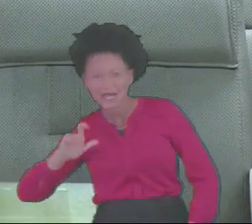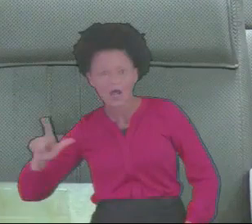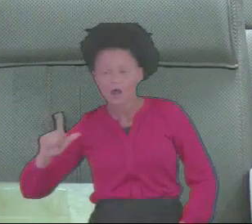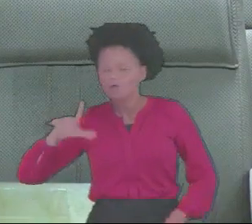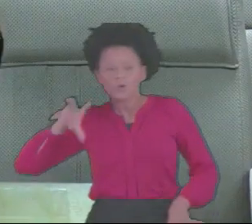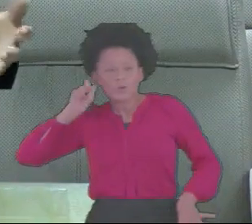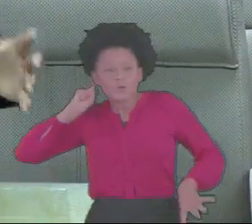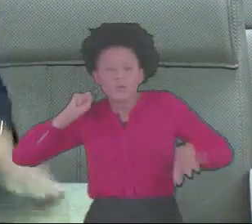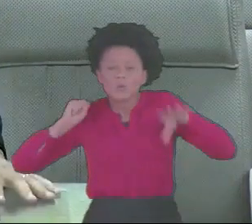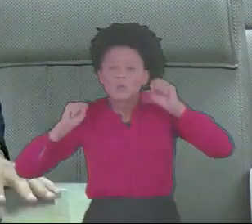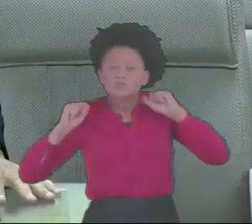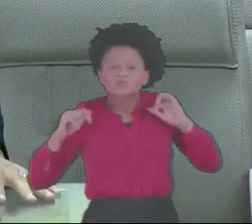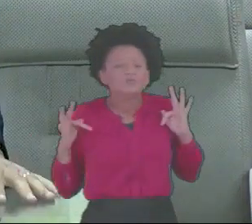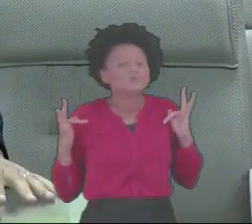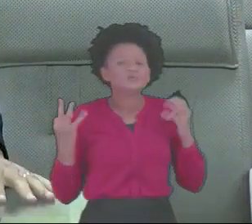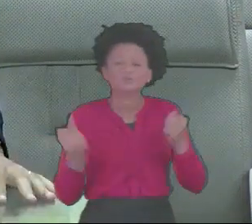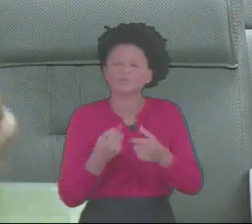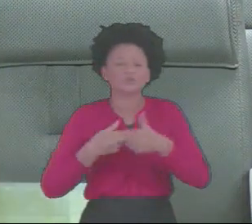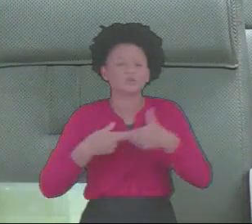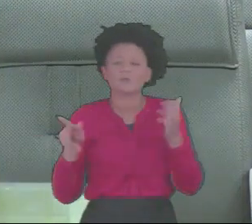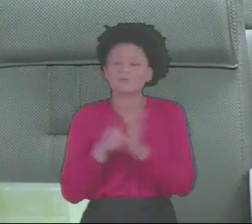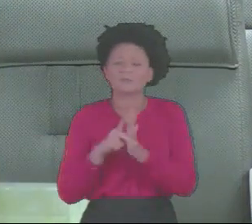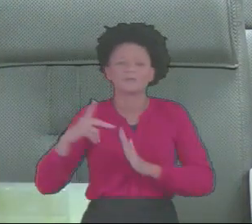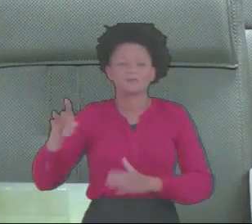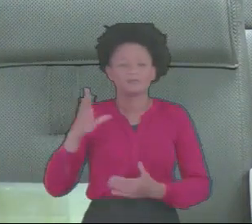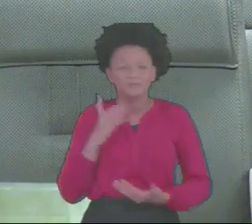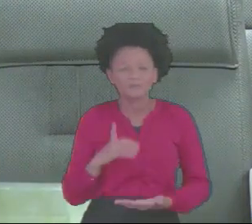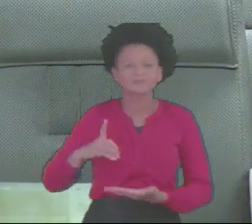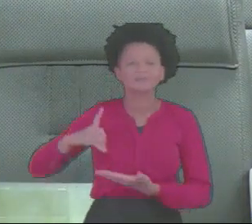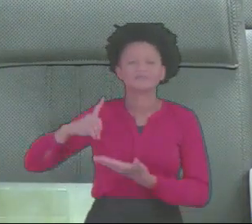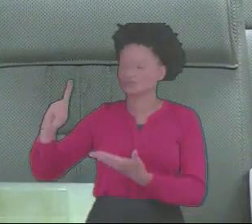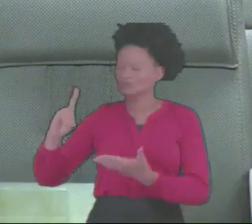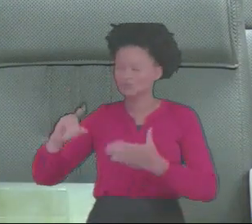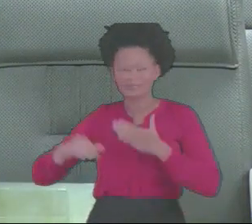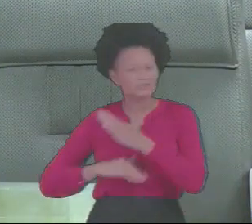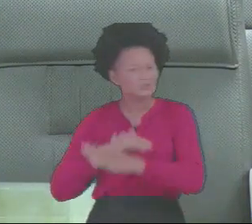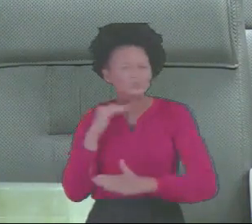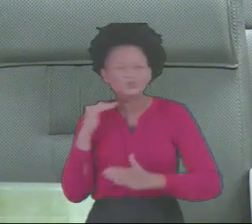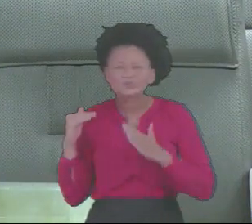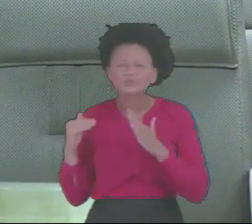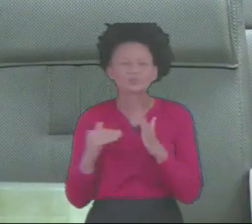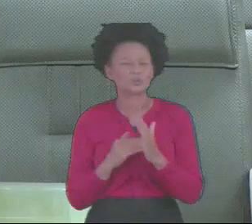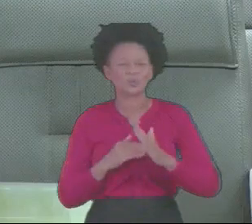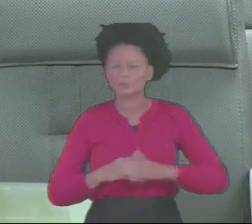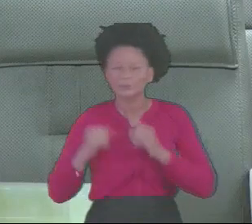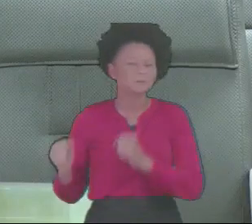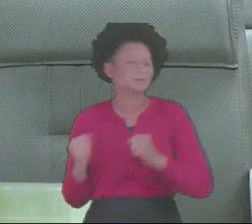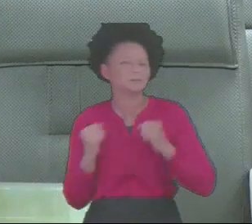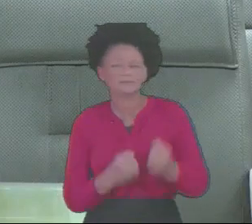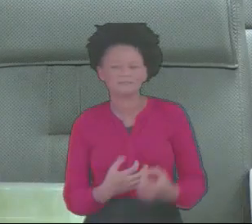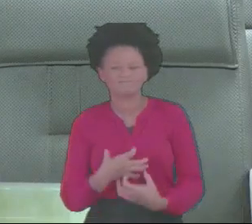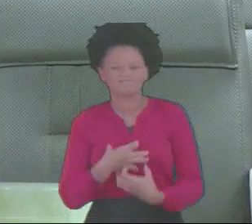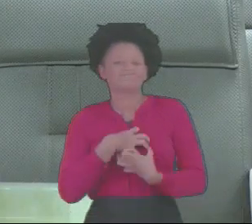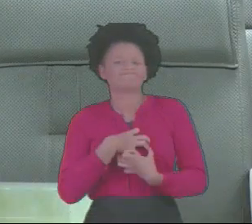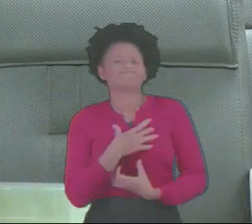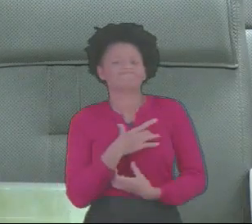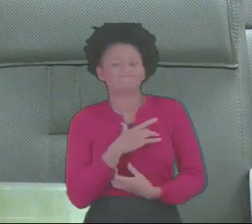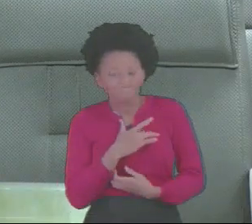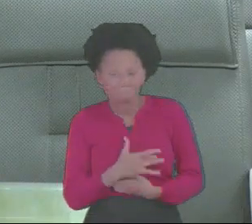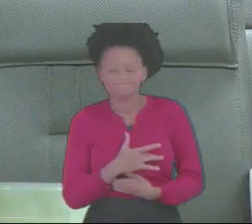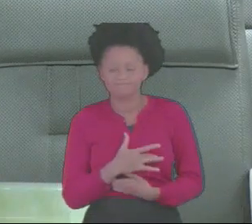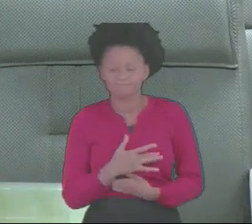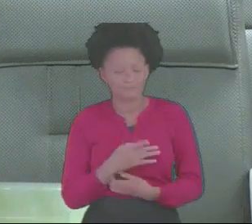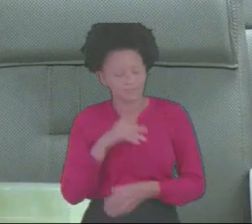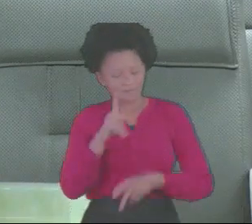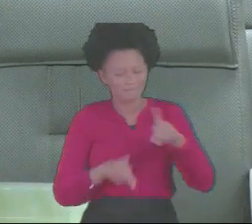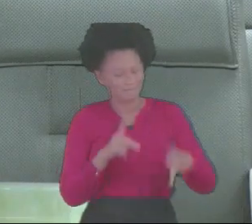as coisas nos altos céus' ao Deus que é todo-poderoso E piedoso deste